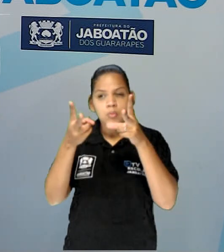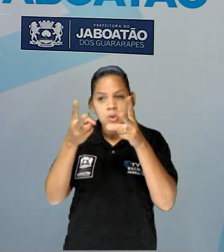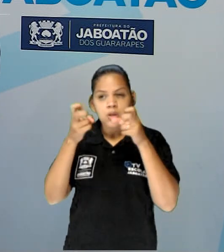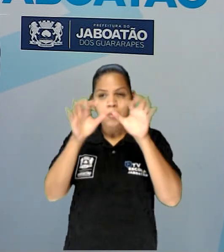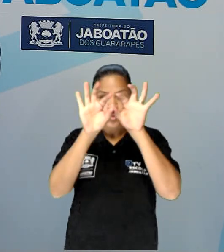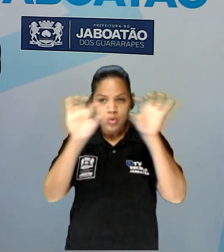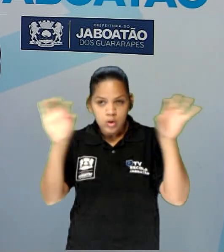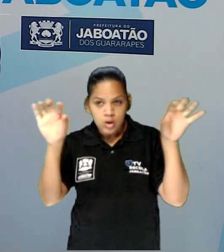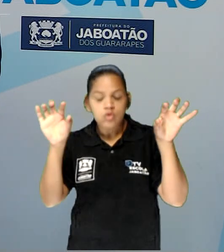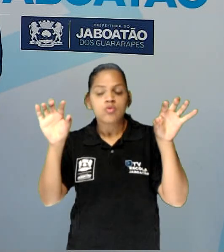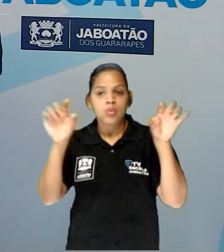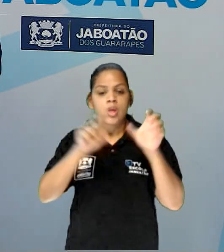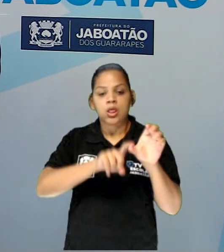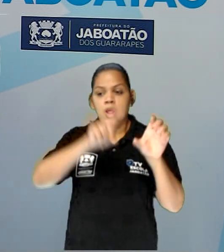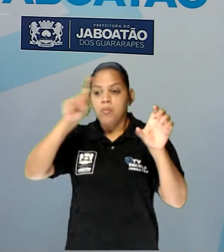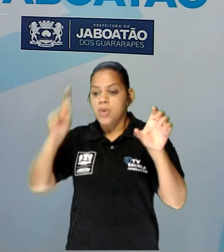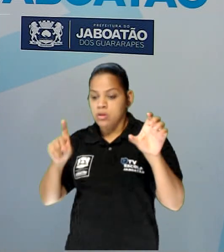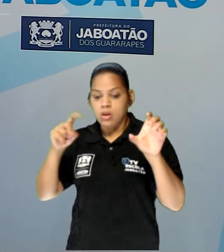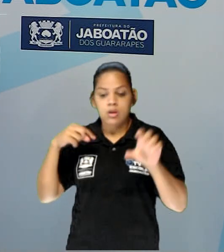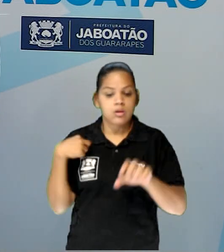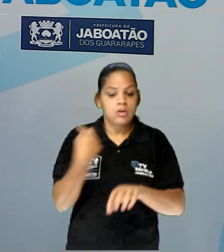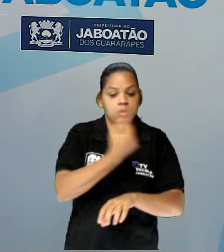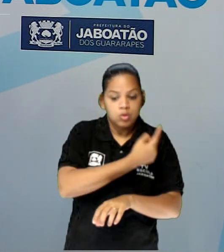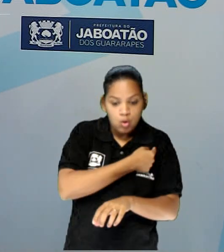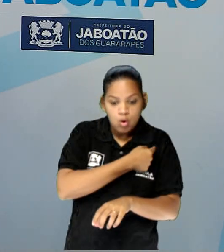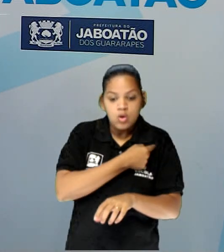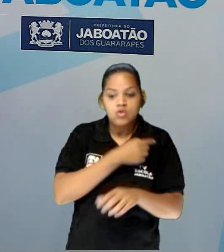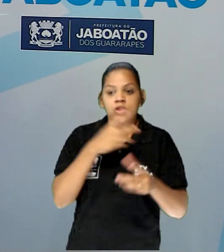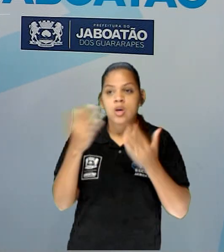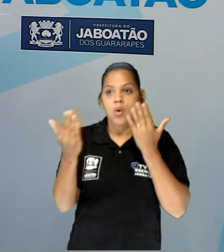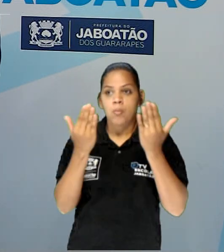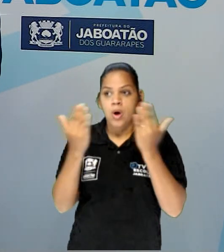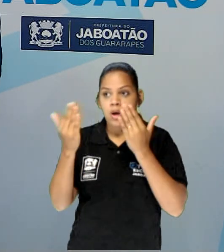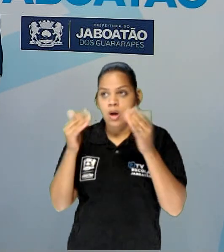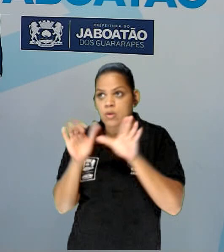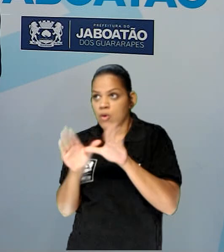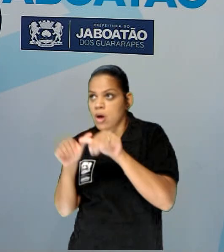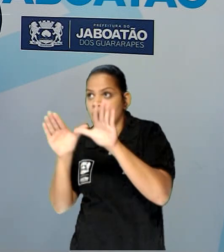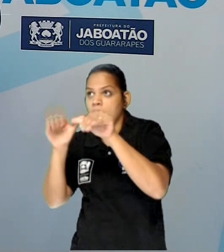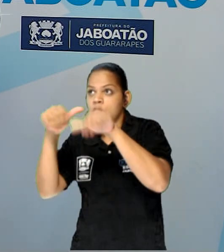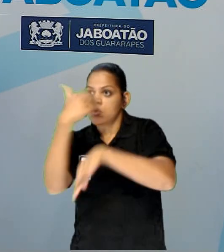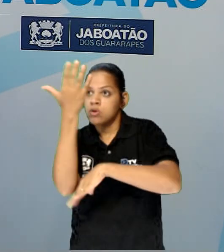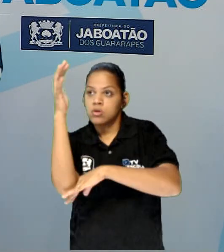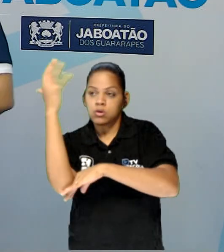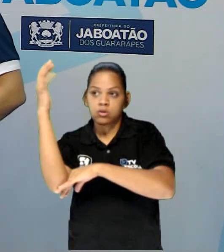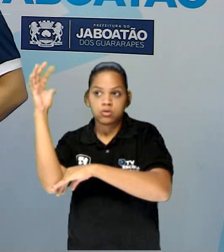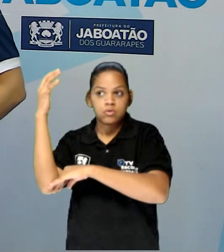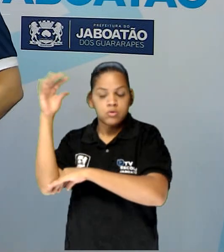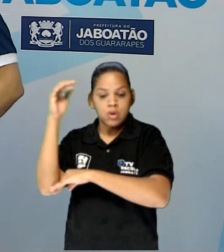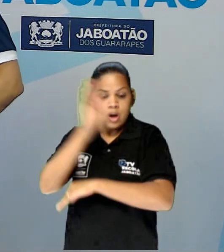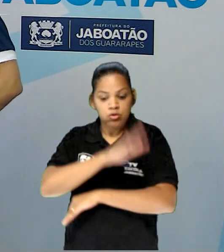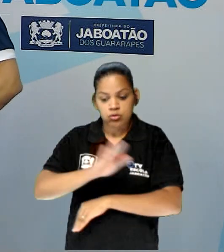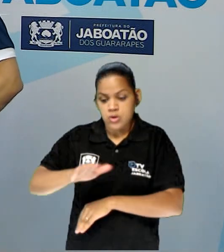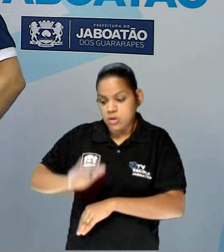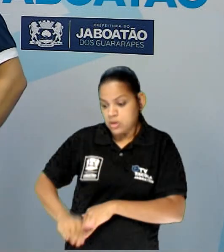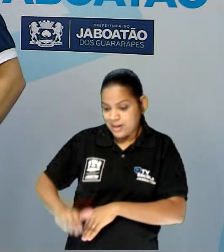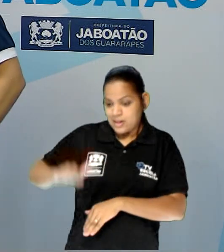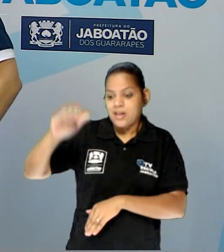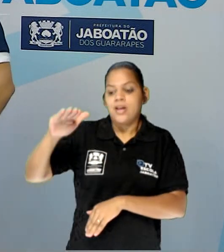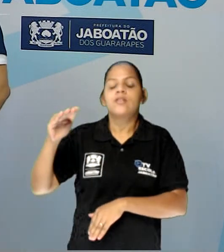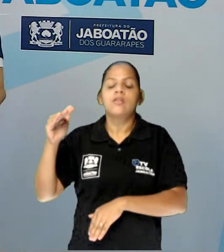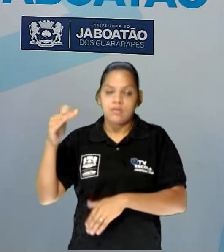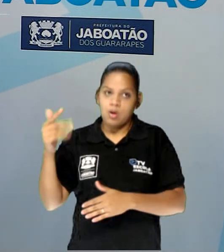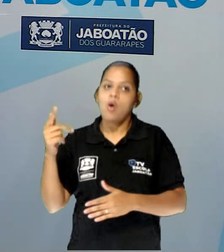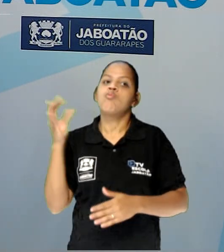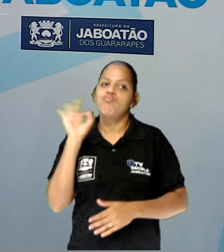de nós, como árvores, tagarelas e pássaros estabanados, né? Nós temos aí esse trechinho entre as vírgulas. Está correto a gente,